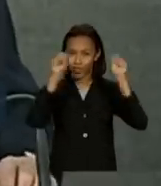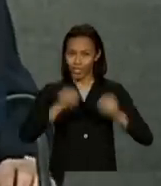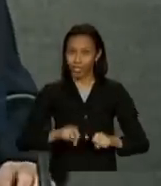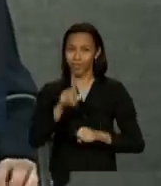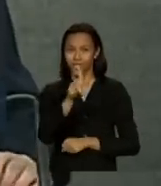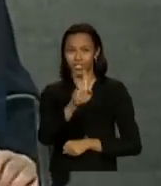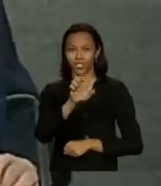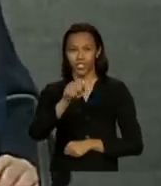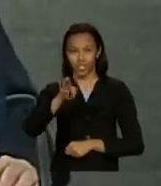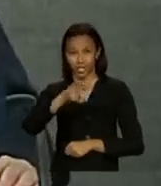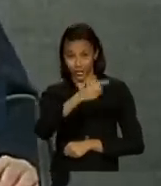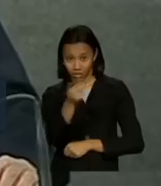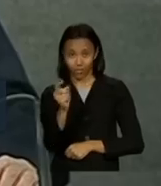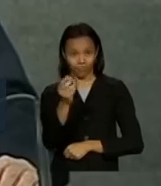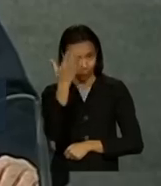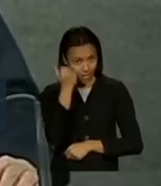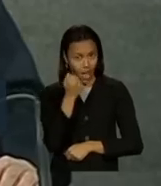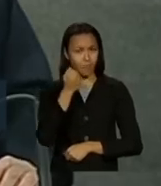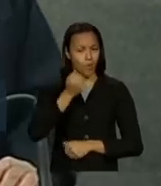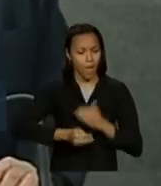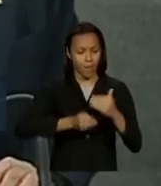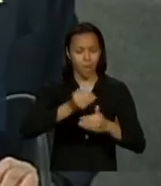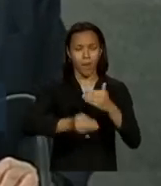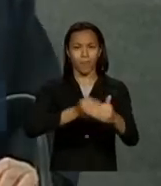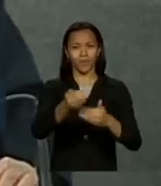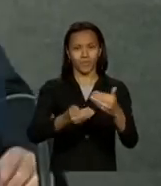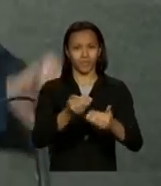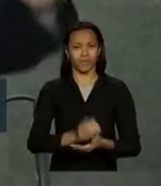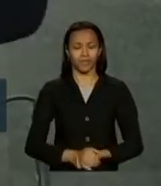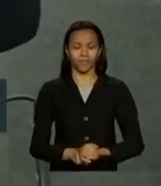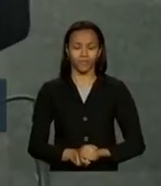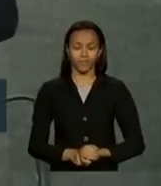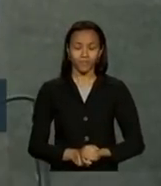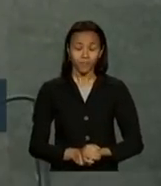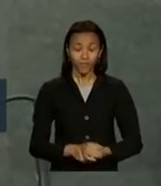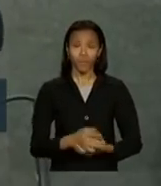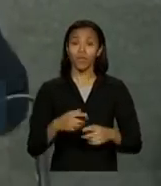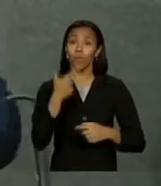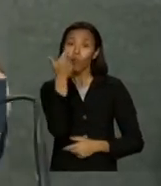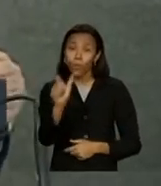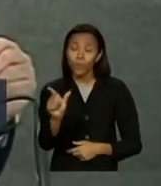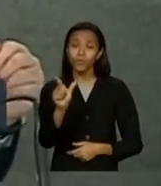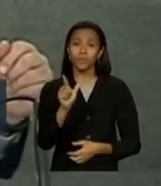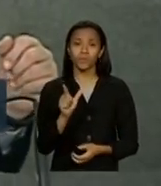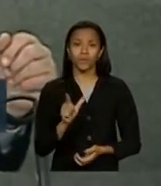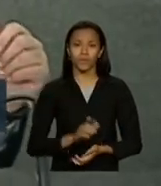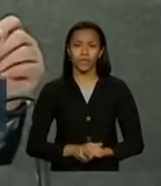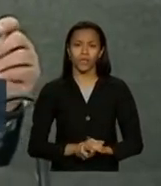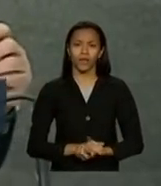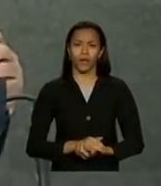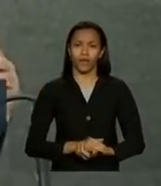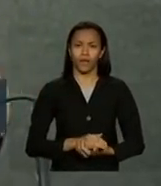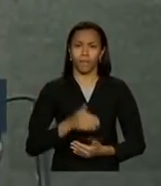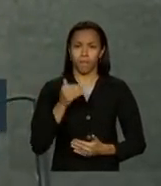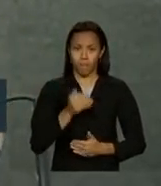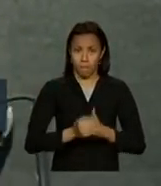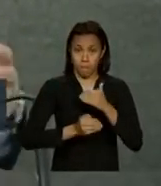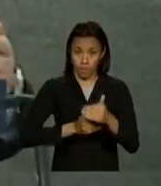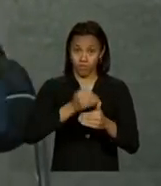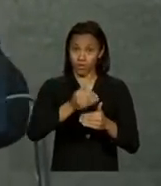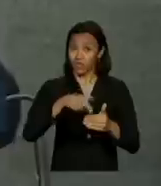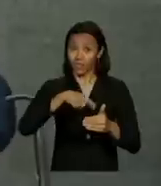eh o processo eu vou largar uma piadinha sobre isso ainda mas e outro é processo e